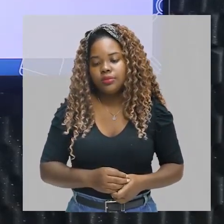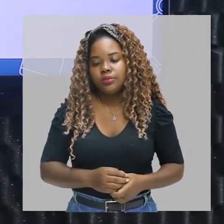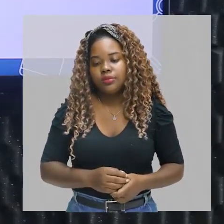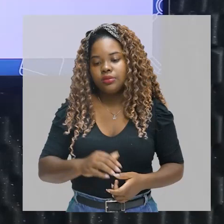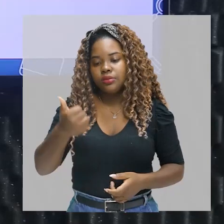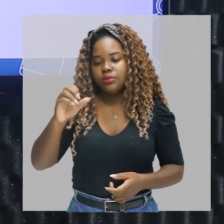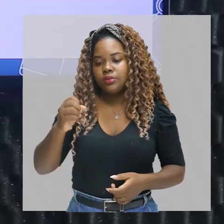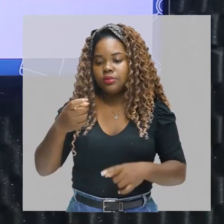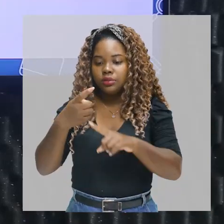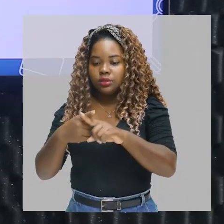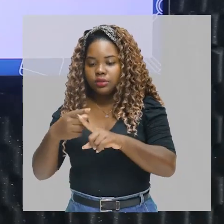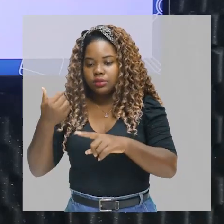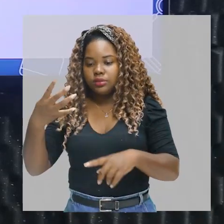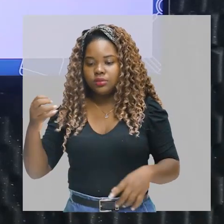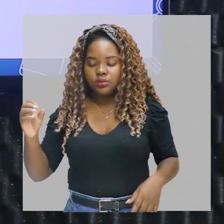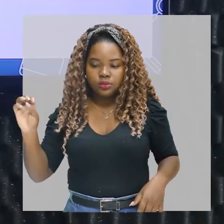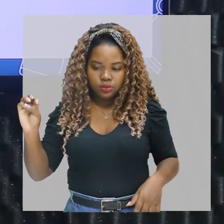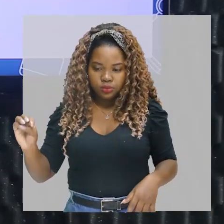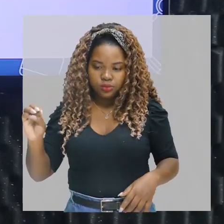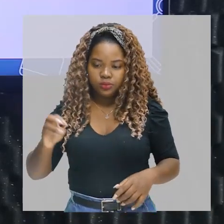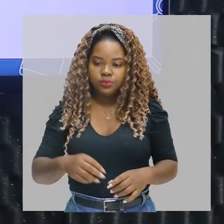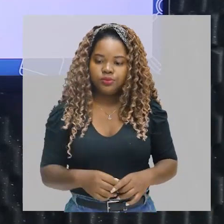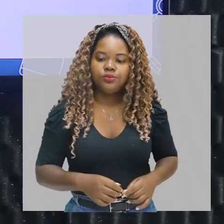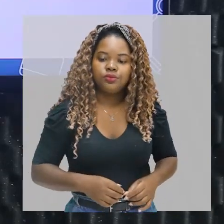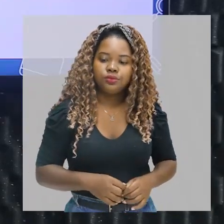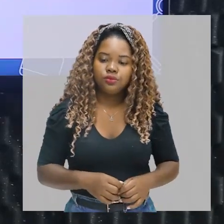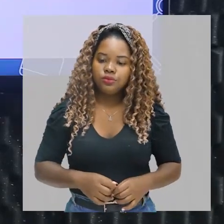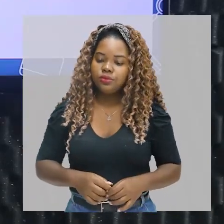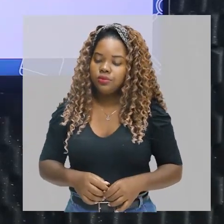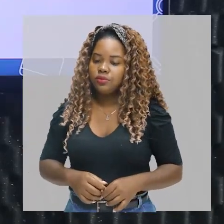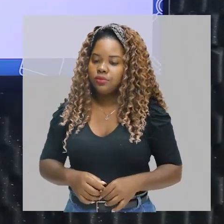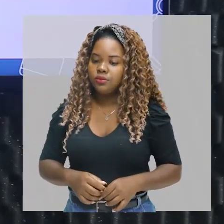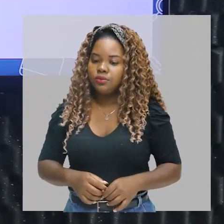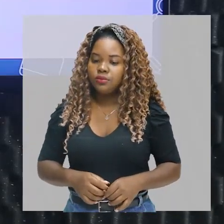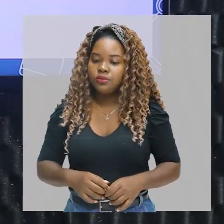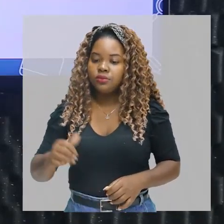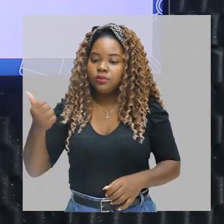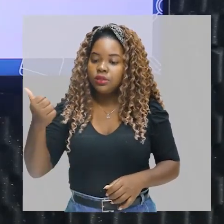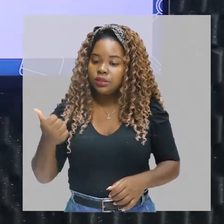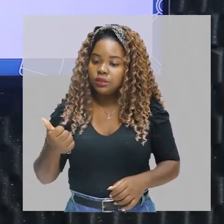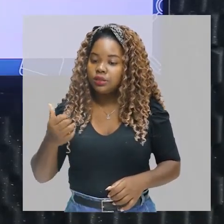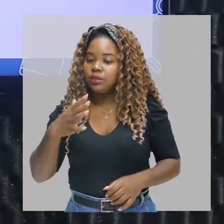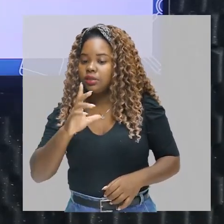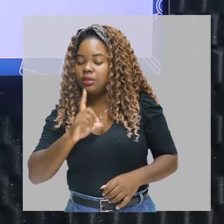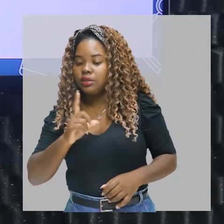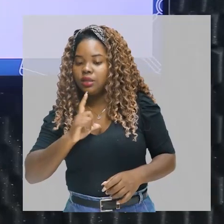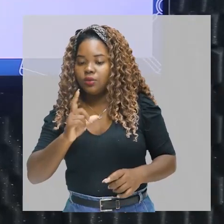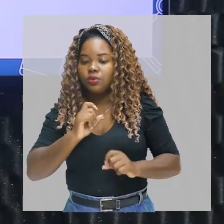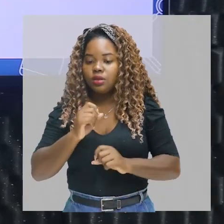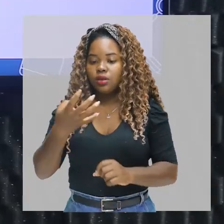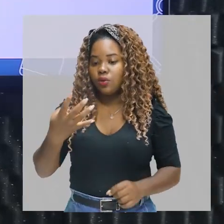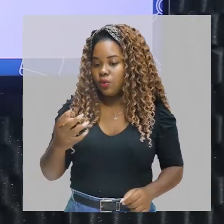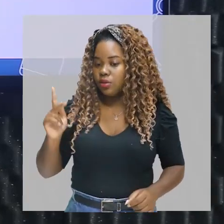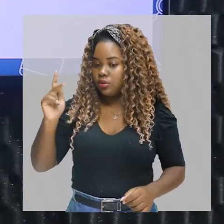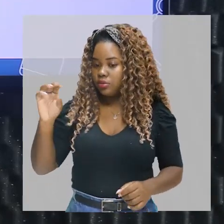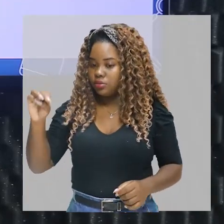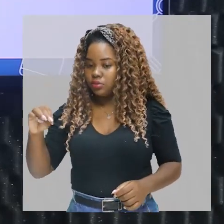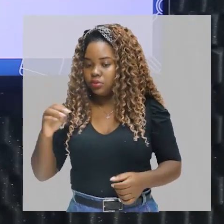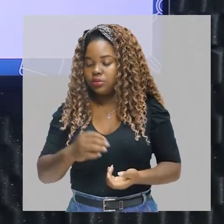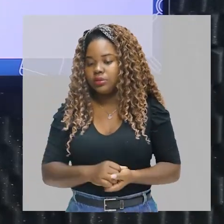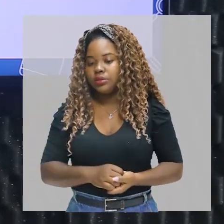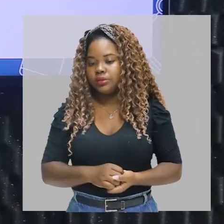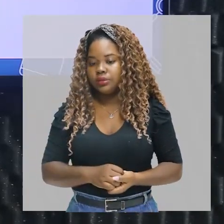exemplo, 10 vezes 400 metros. 10 vezes 400 metros vai dar o quê? 4 quilômetros. Então,